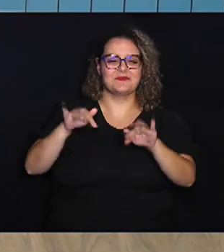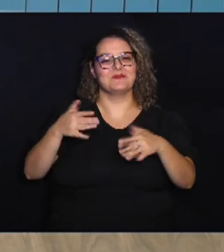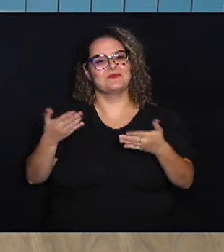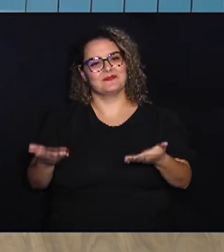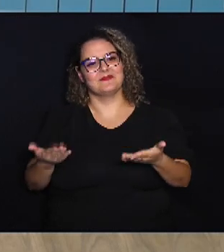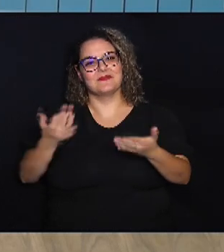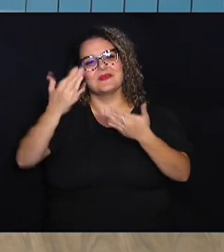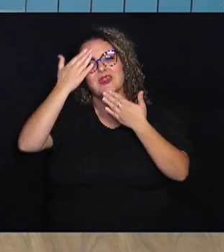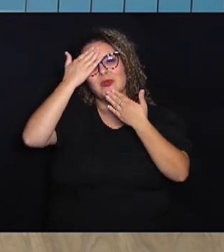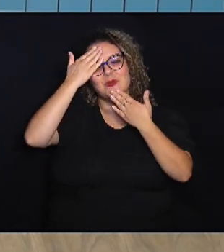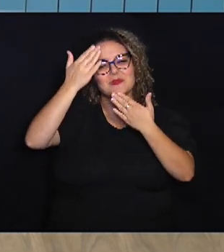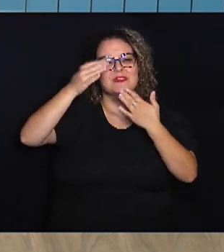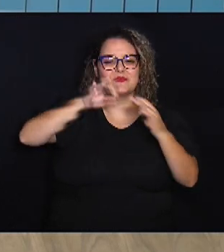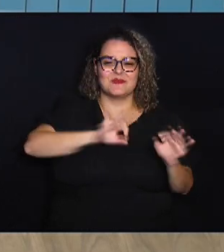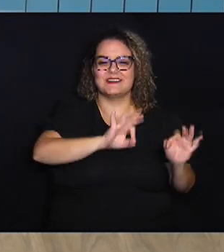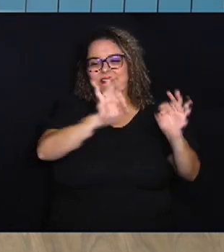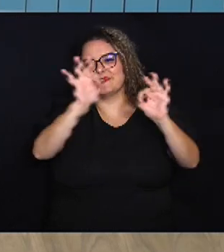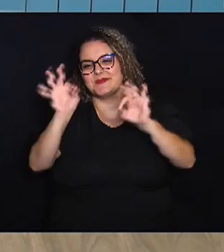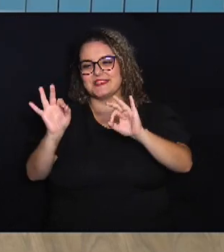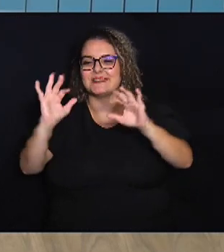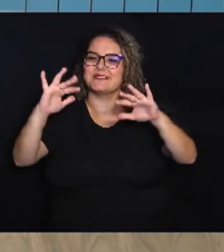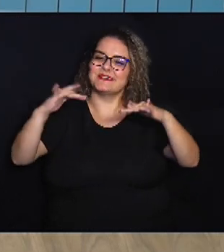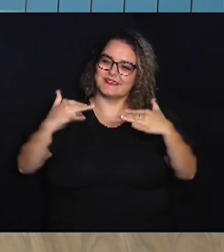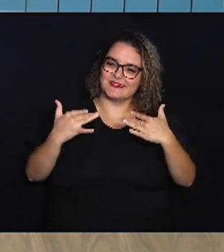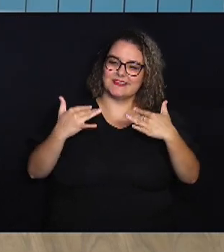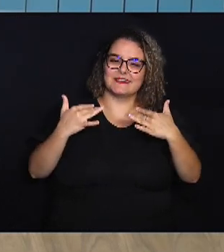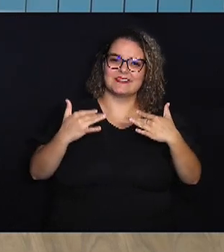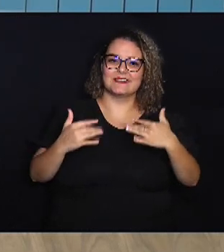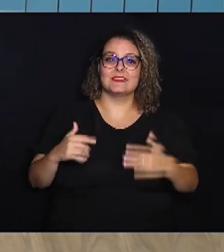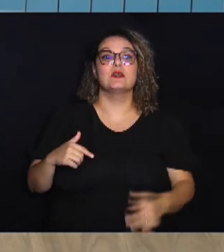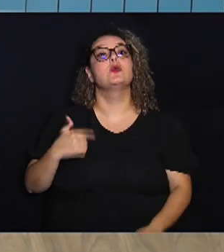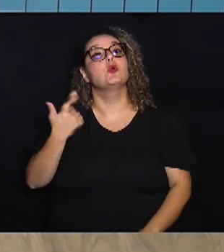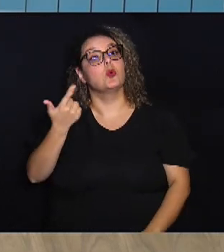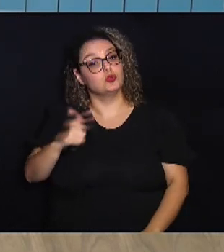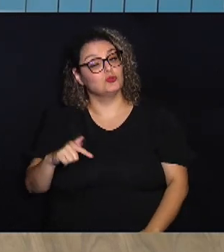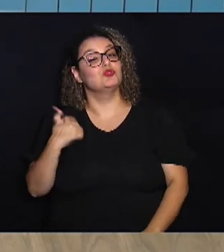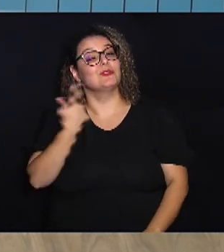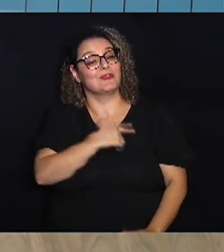por aqui. Muito obrigado pela sua companhia, pela sua audiência.